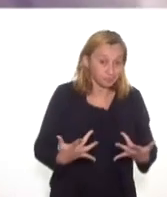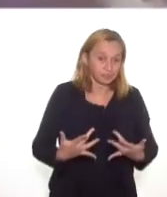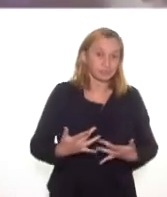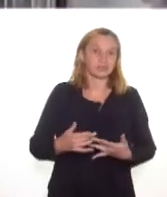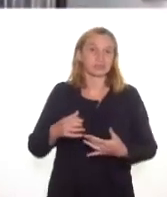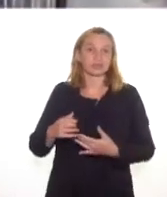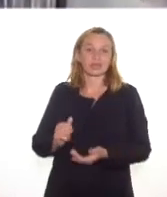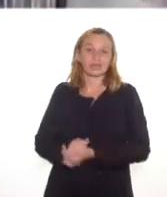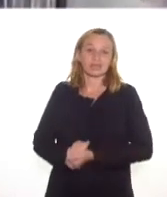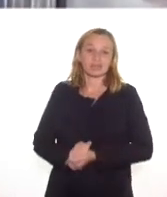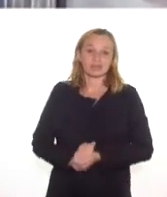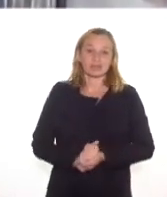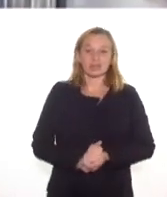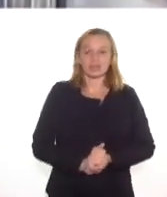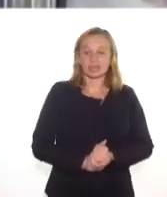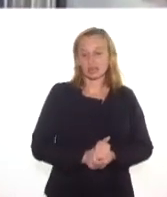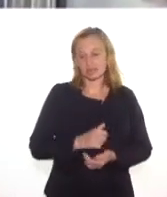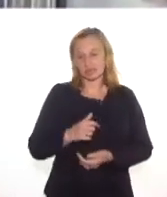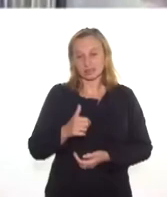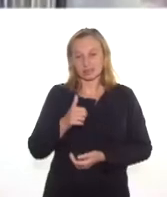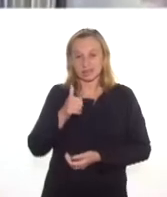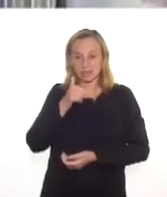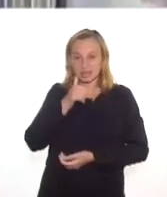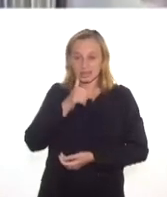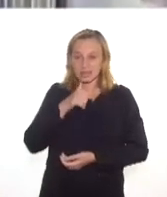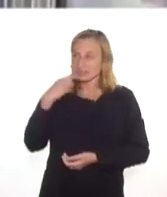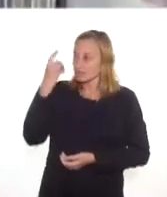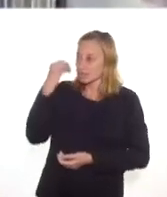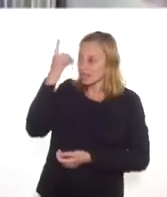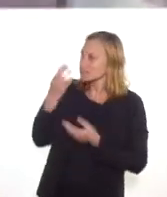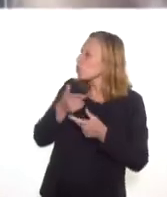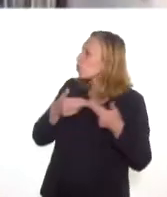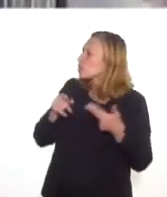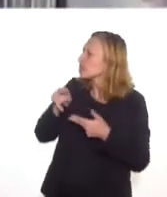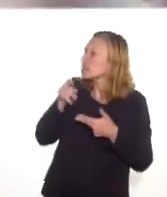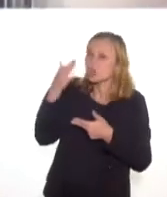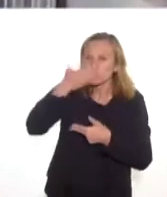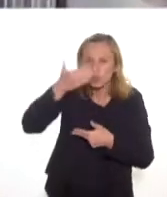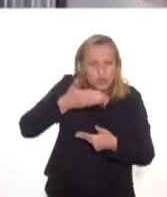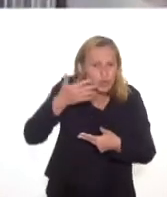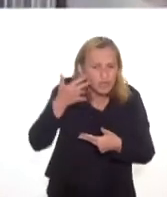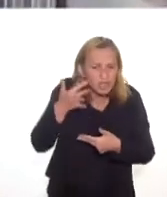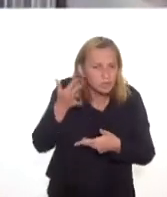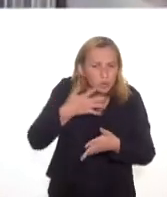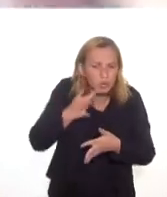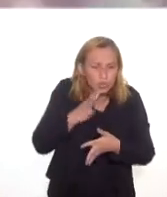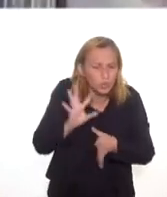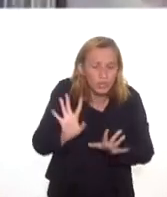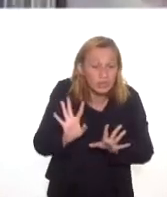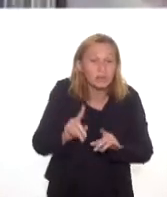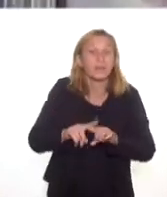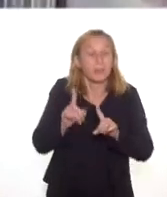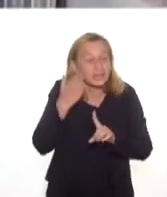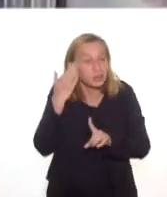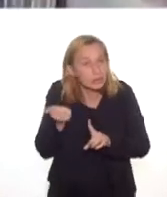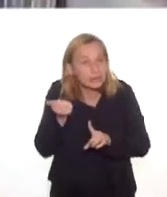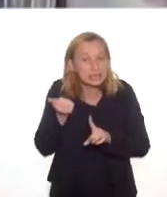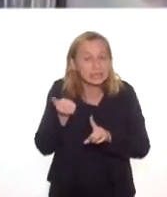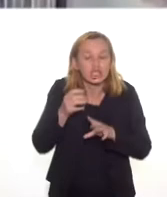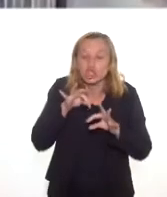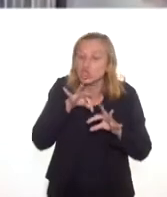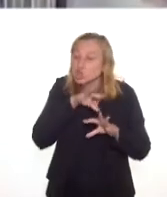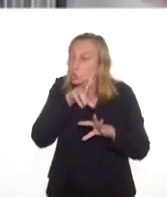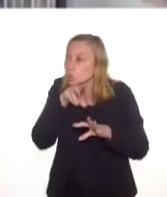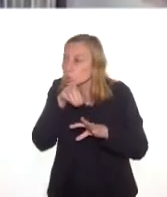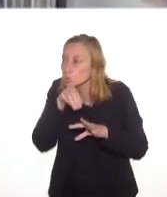em relação a essa coisa que apareceu aí, que eu nem vi nem tomei conhecimento. Mas eu sei que tudo